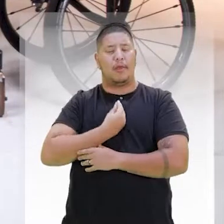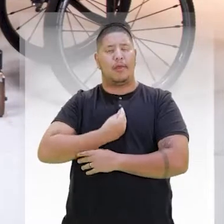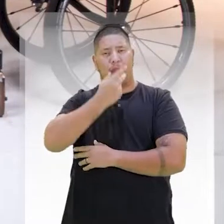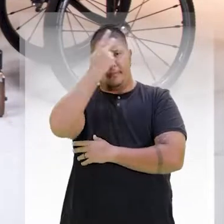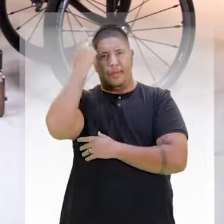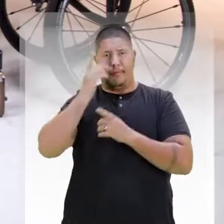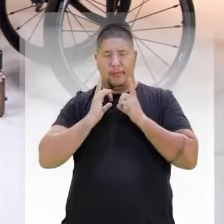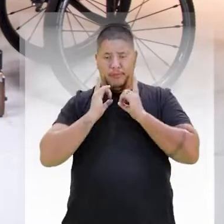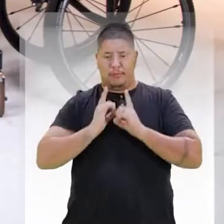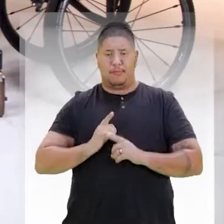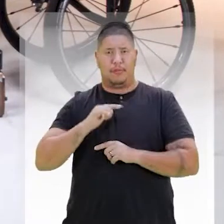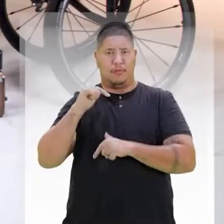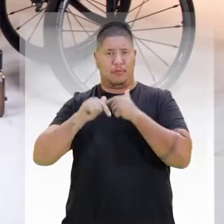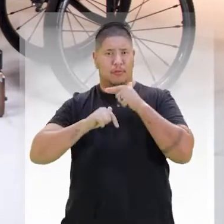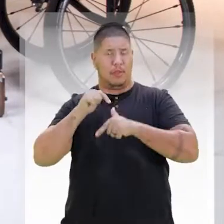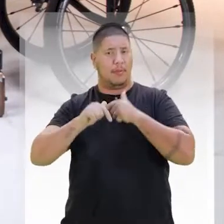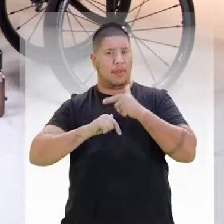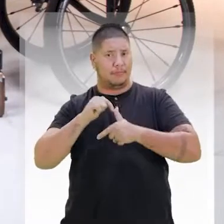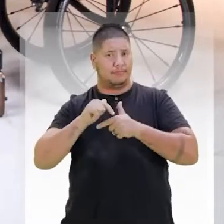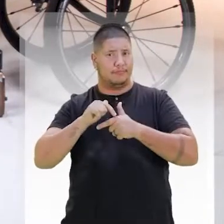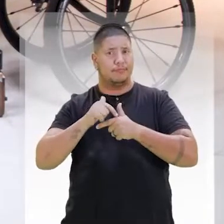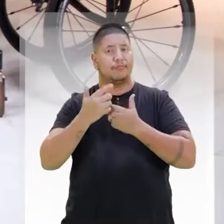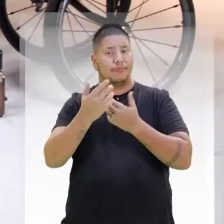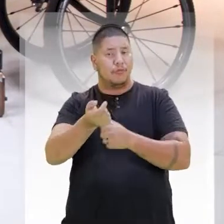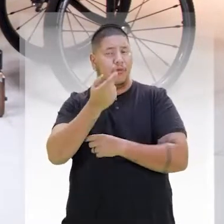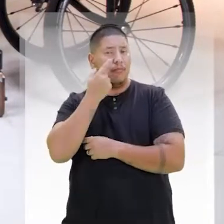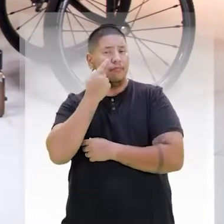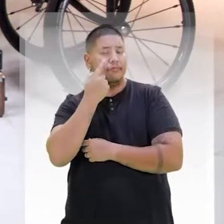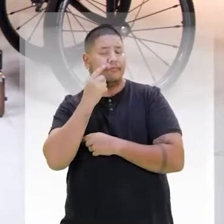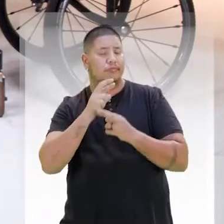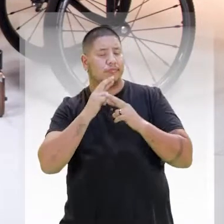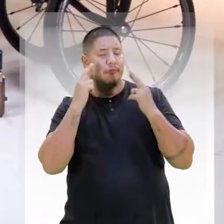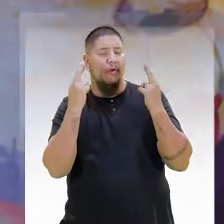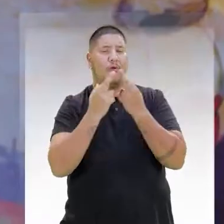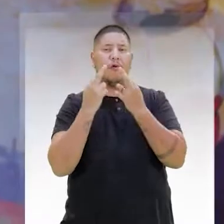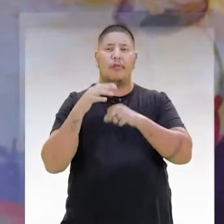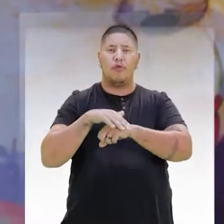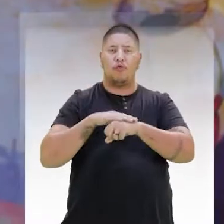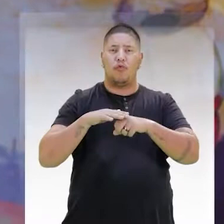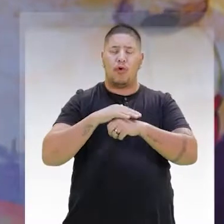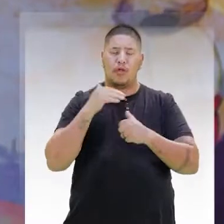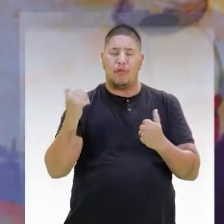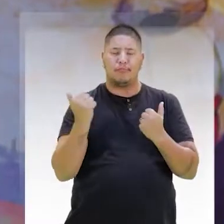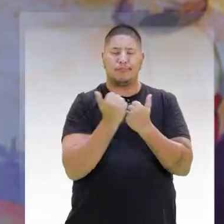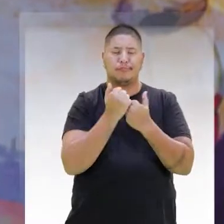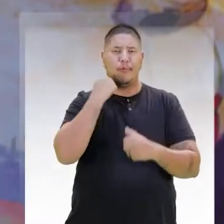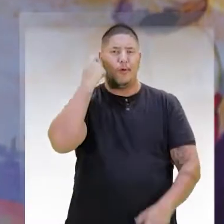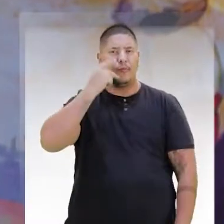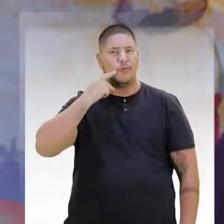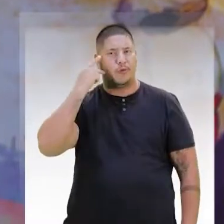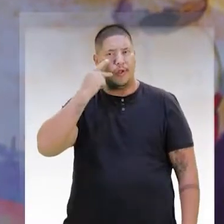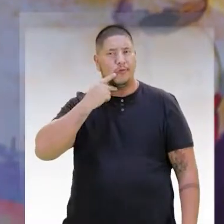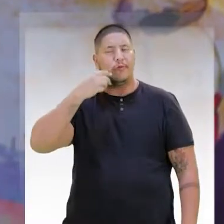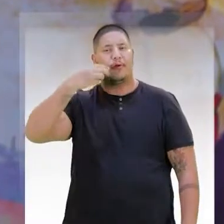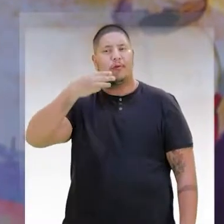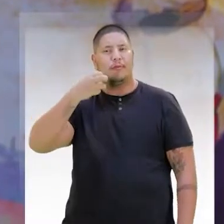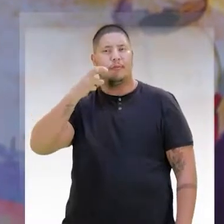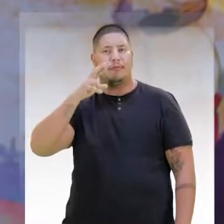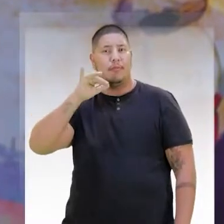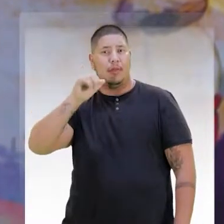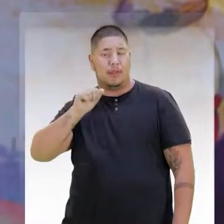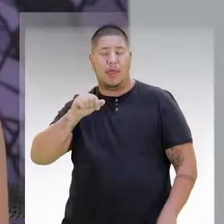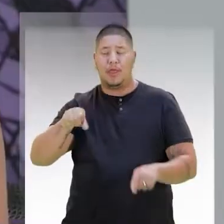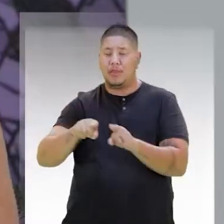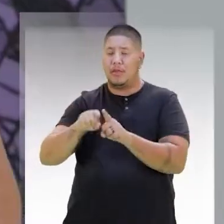com deficiência no mercado de trabalho, vamos ter uma roda de conversa com a Subprocuradora-Geral do Trabalho, Maria Aparecida